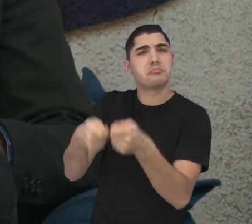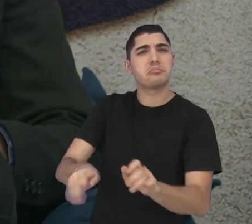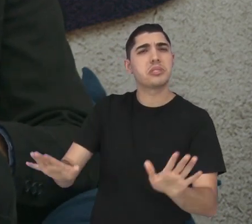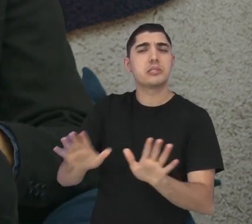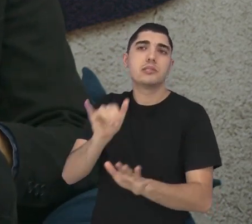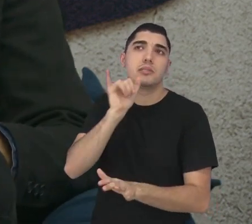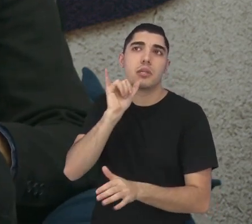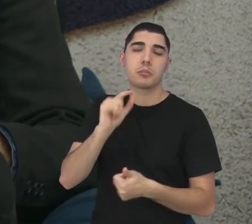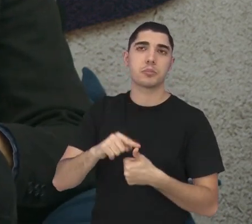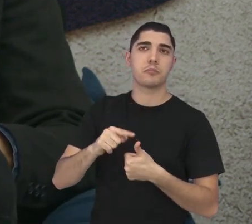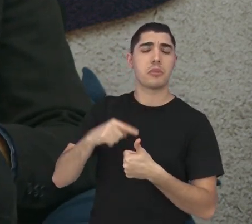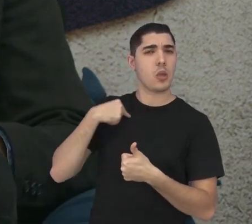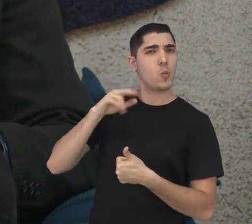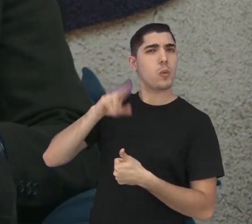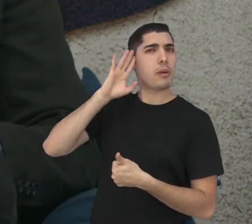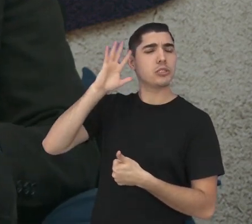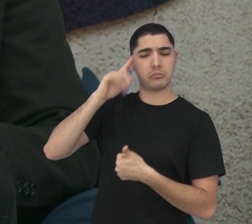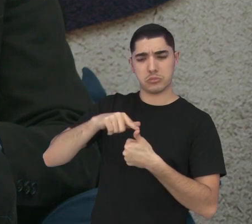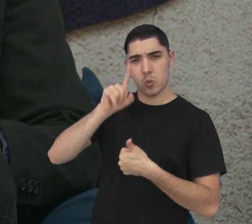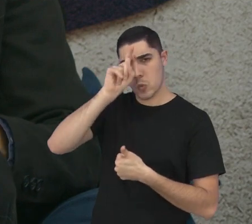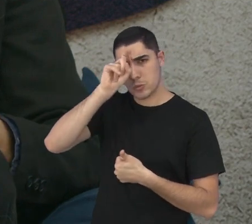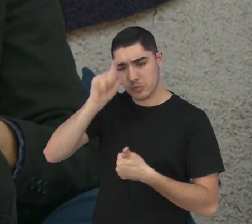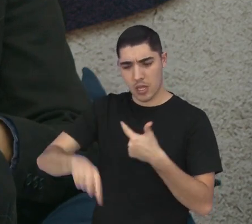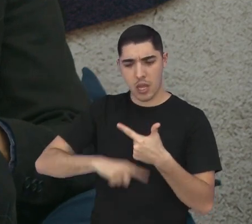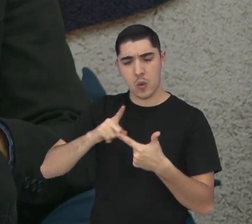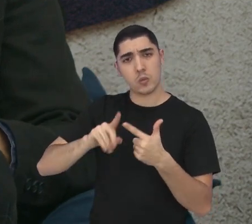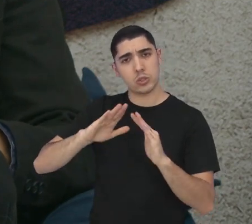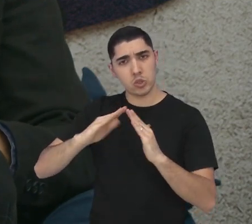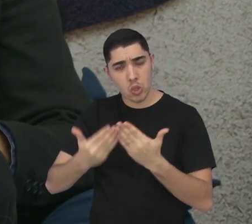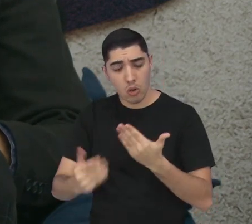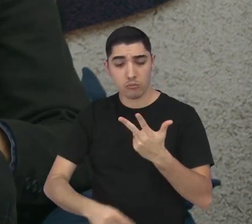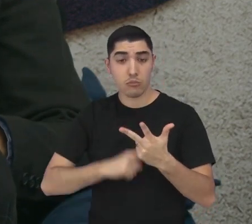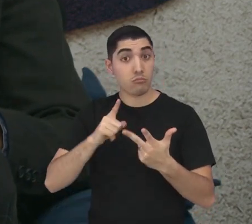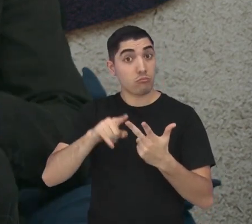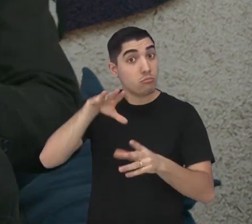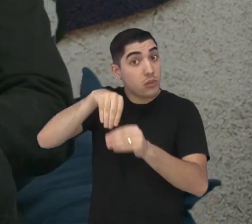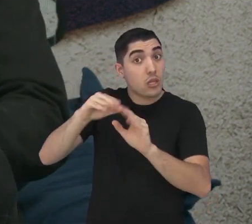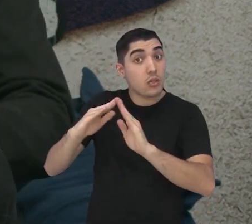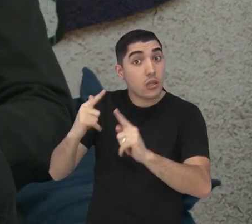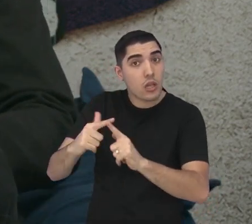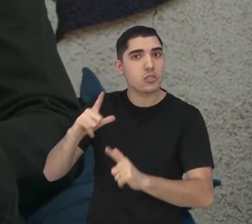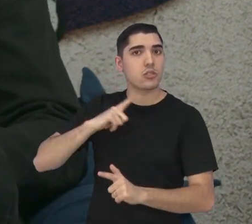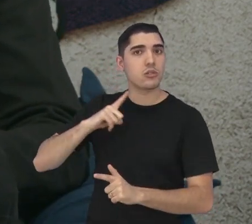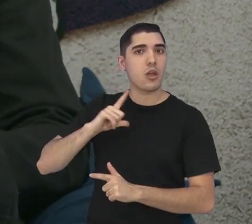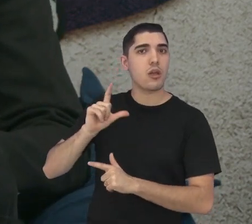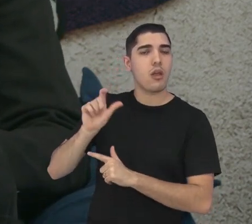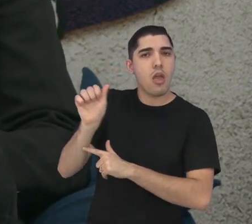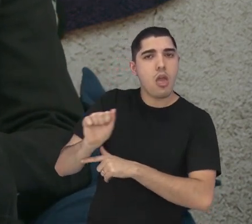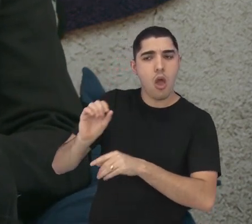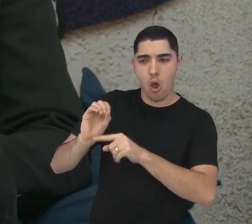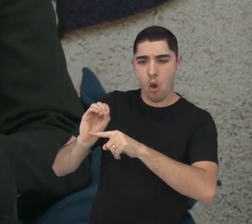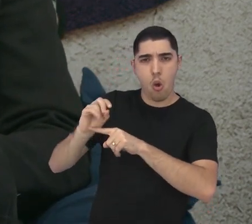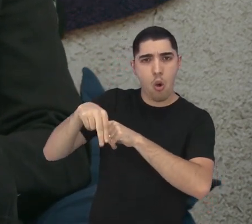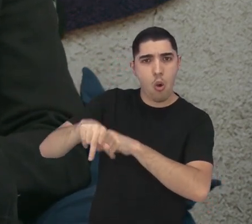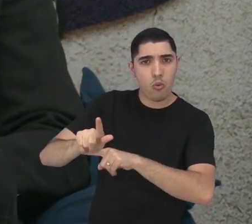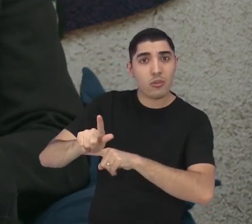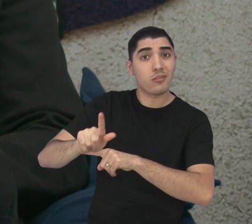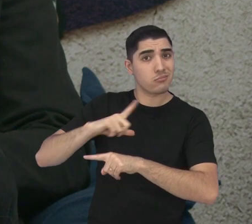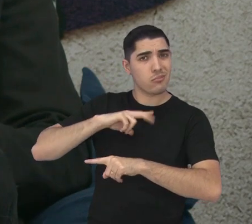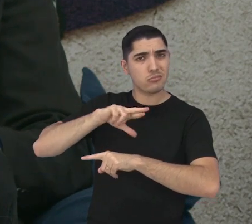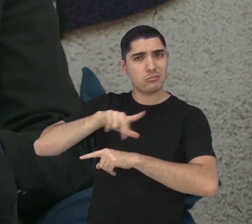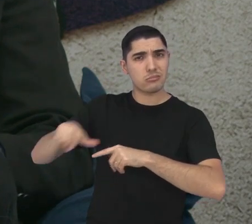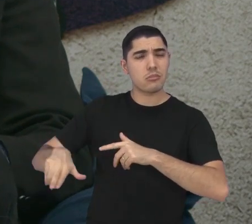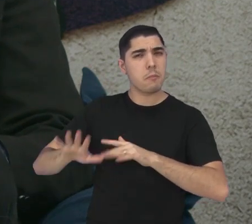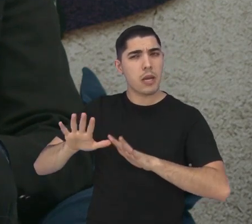tinha, né, dentro de um hospital, numa escola, às vezes até numa igreja que tem uma ONG, né, e é muito